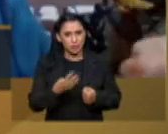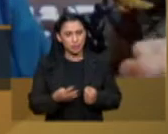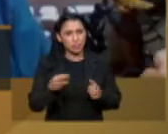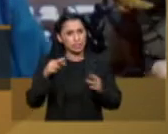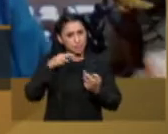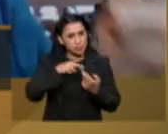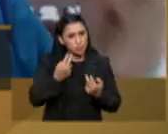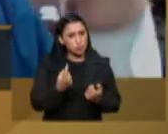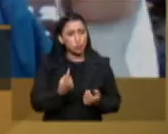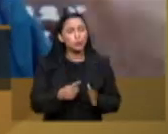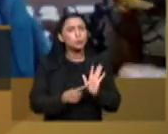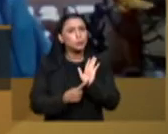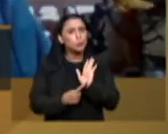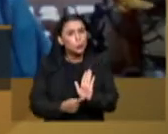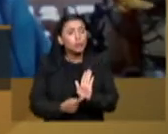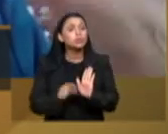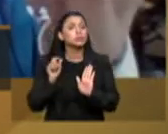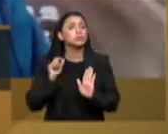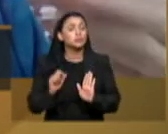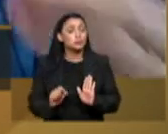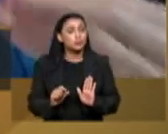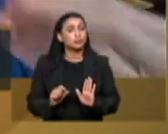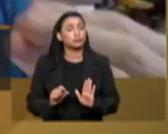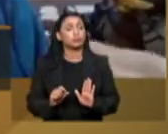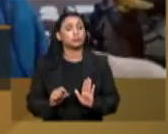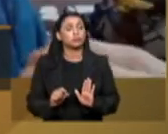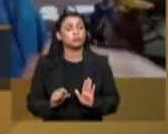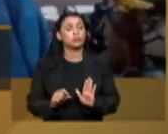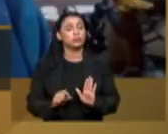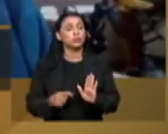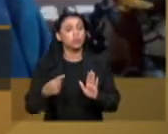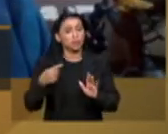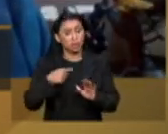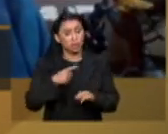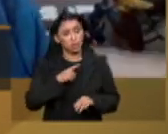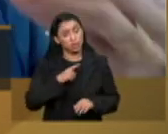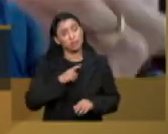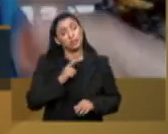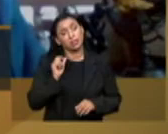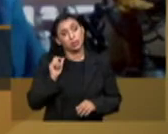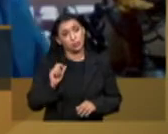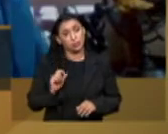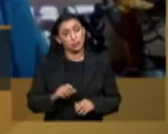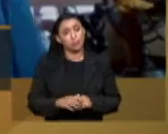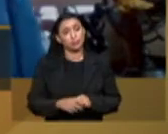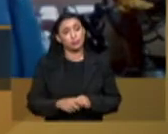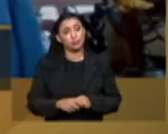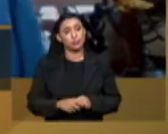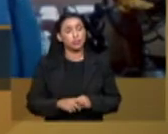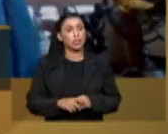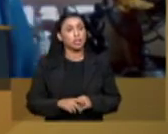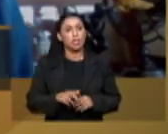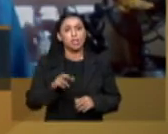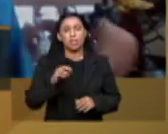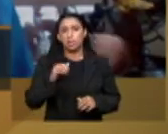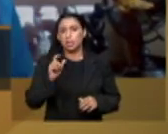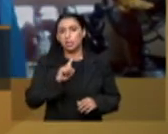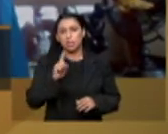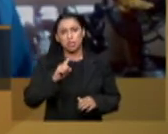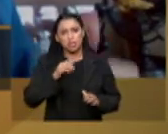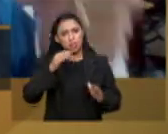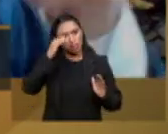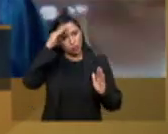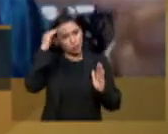1, exatamente faz esta modalidade que se tentou, desrespeitando o texto